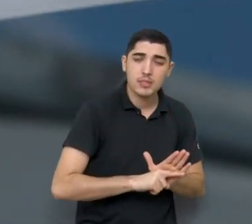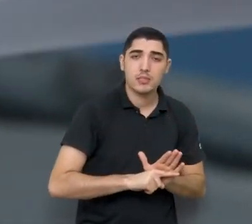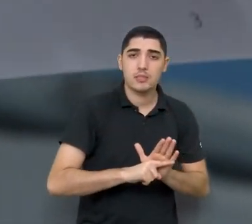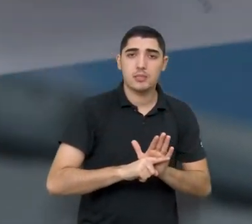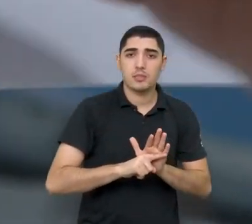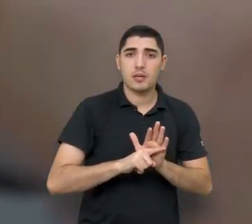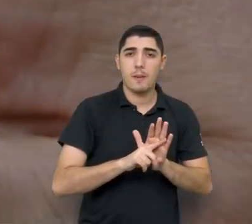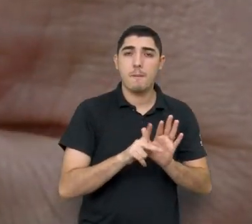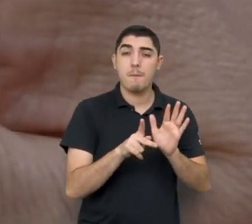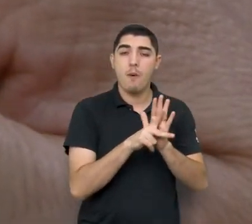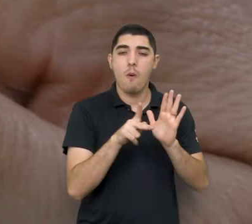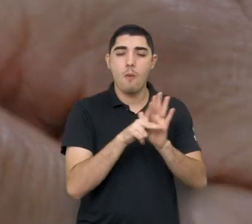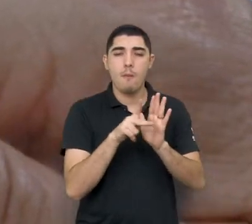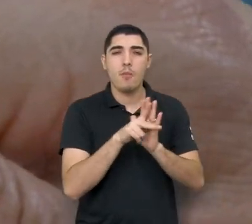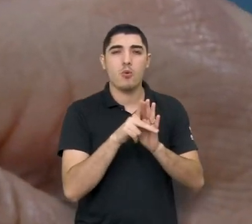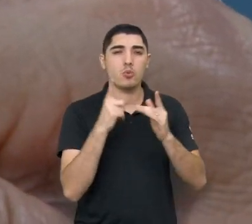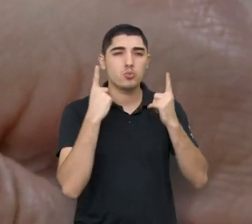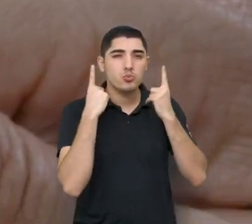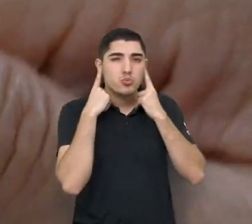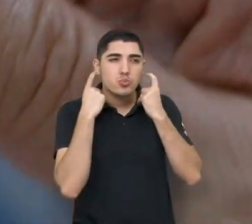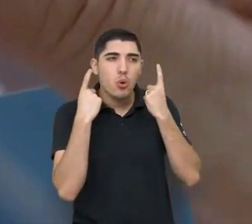na sonoridade